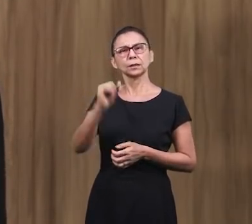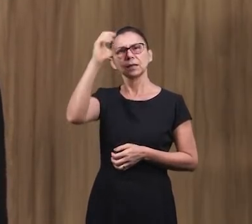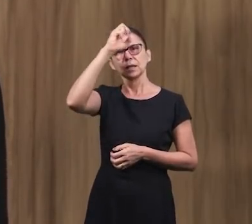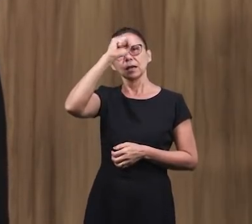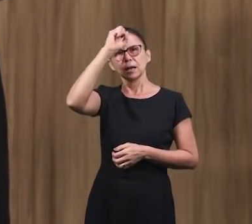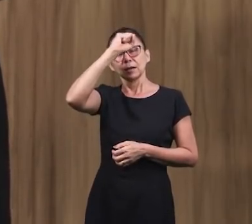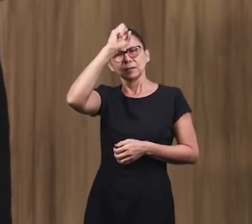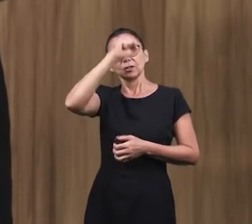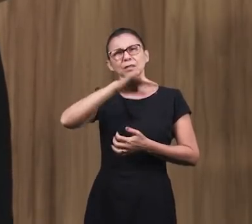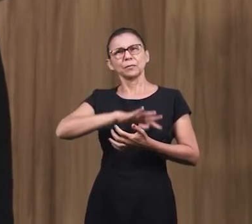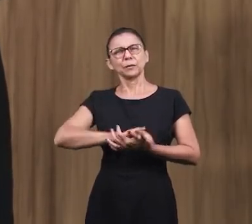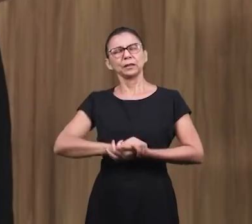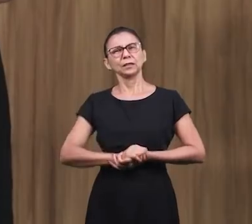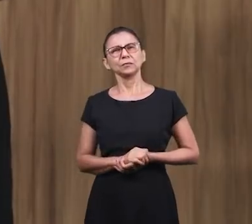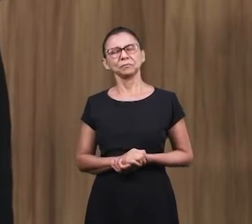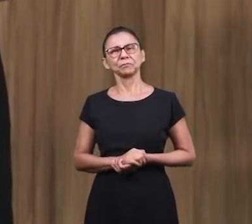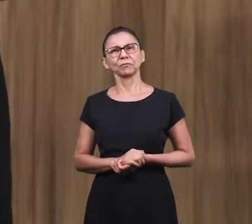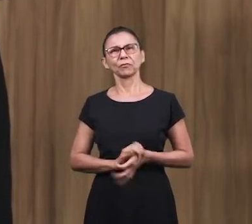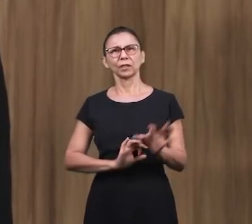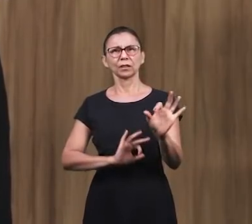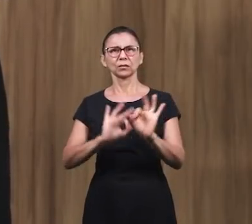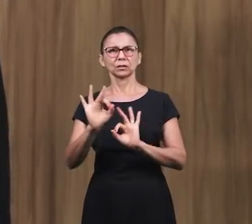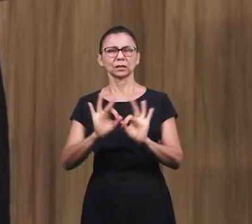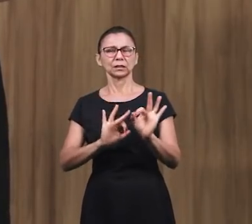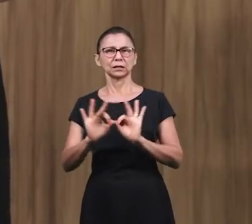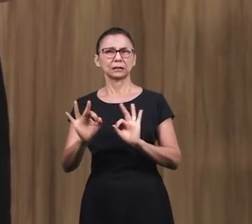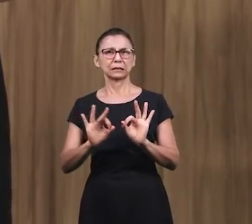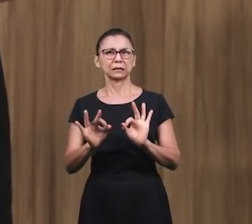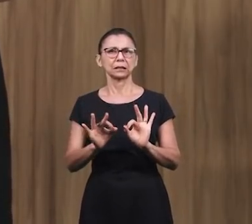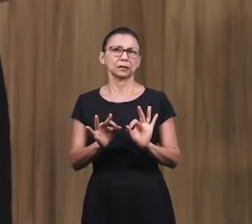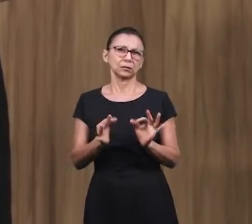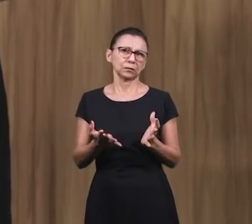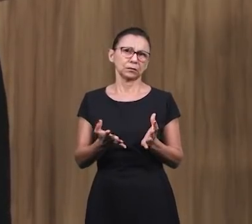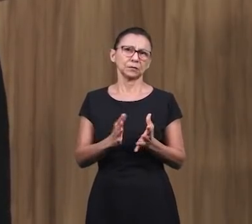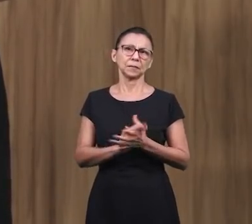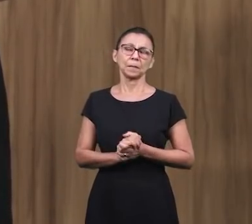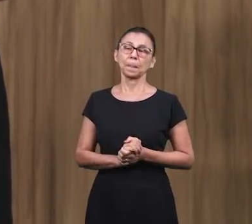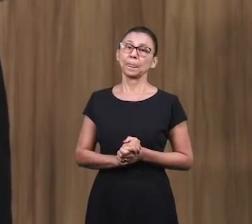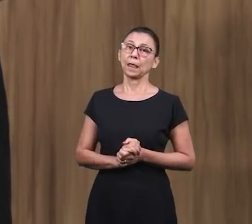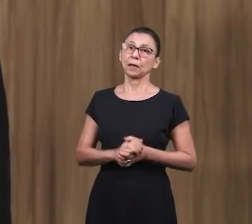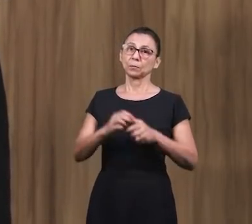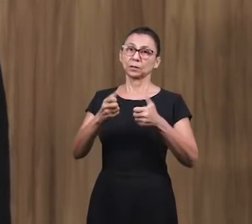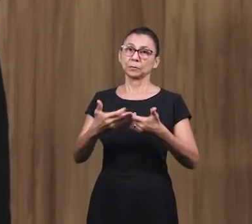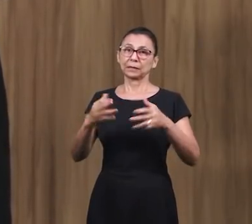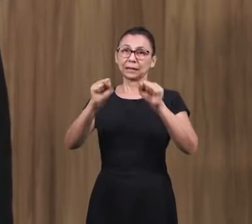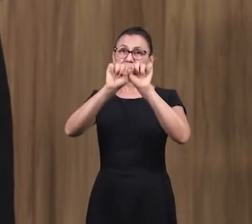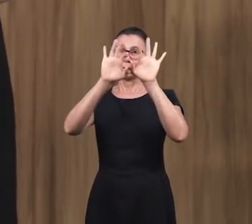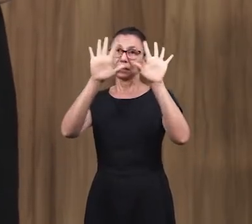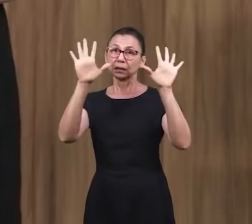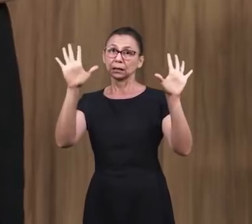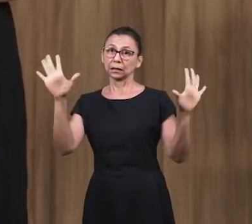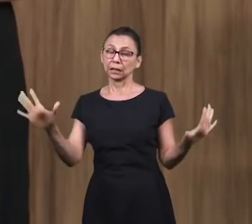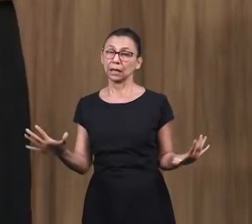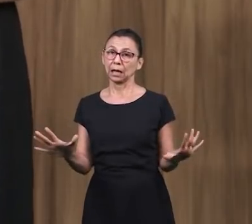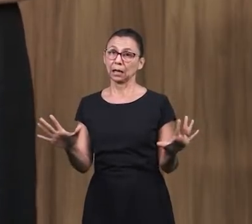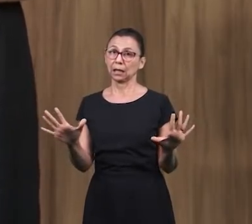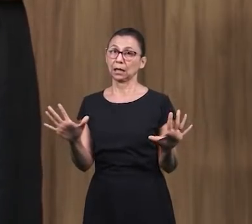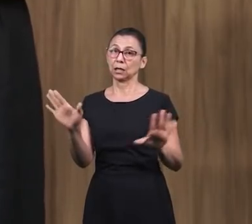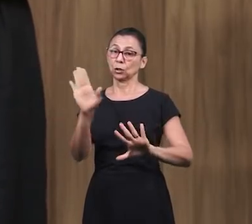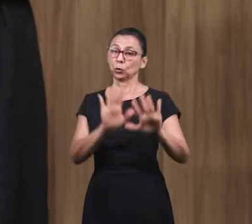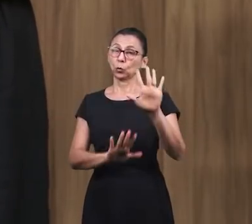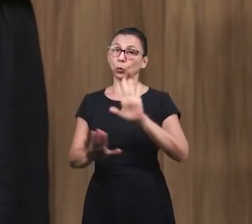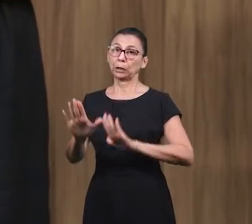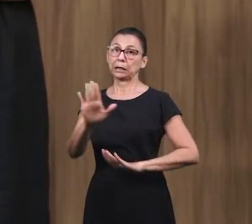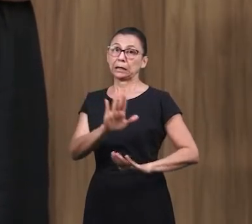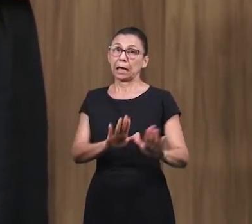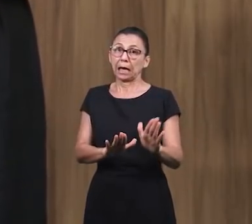com os nossos filhos. Só precisamos ter clareza de que não estamos tratando do excesso de ordem, que pode